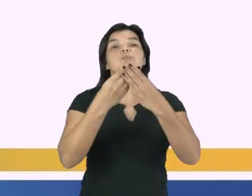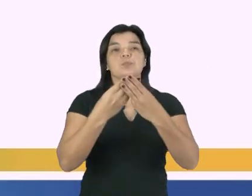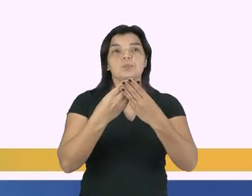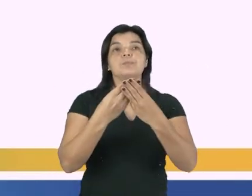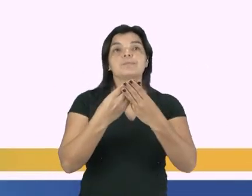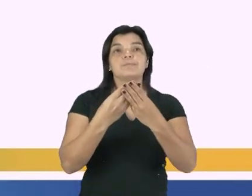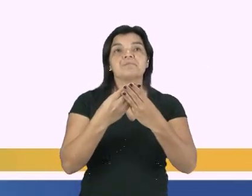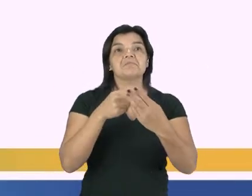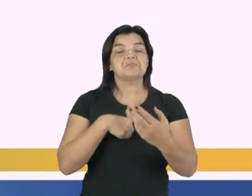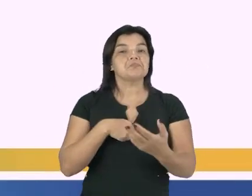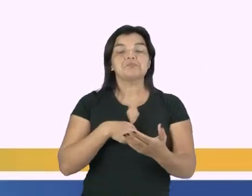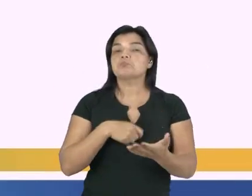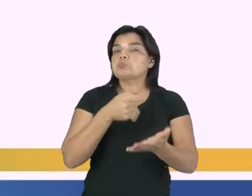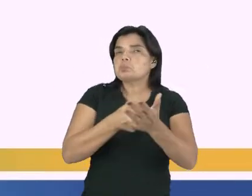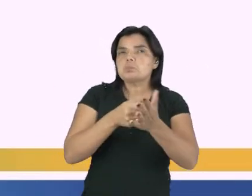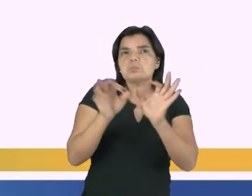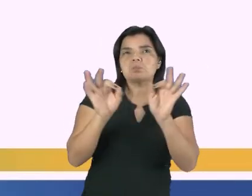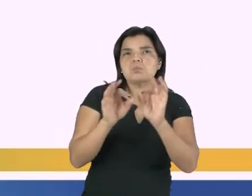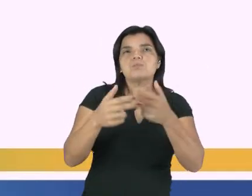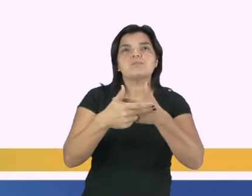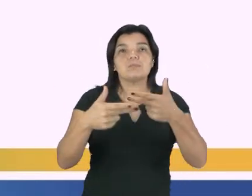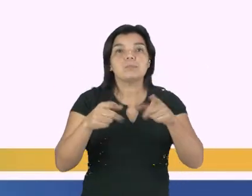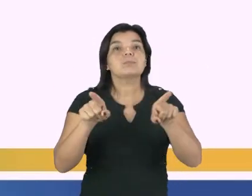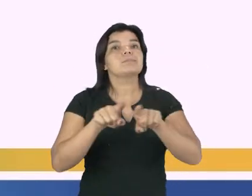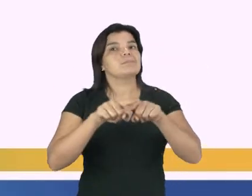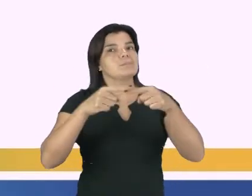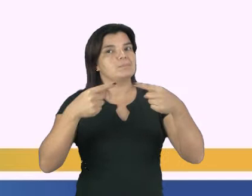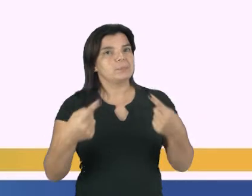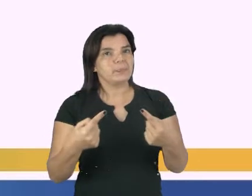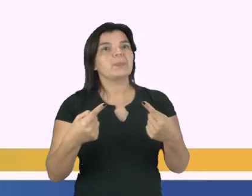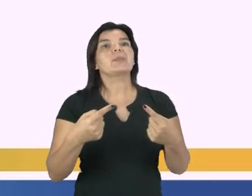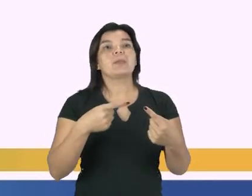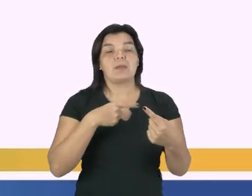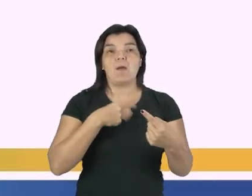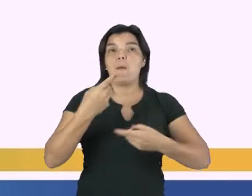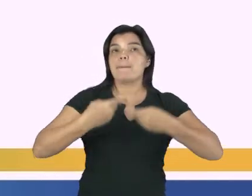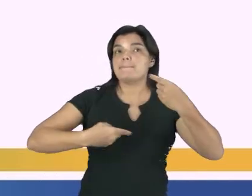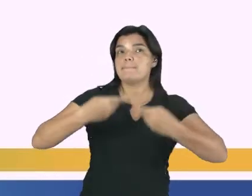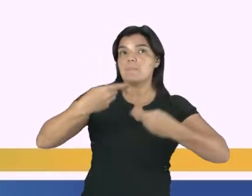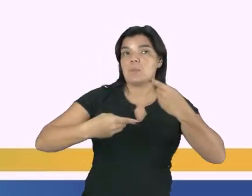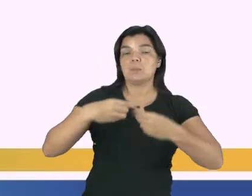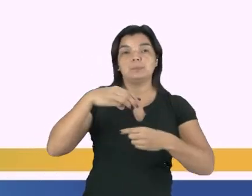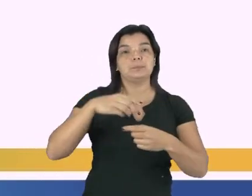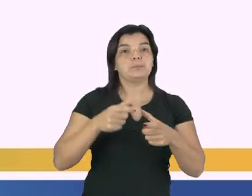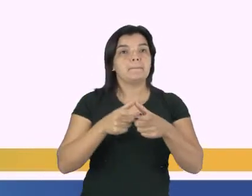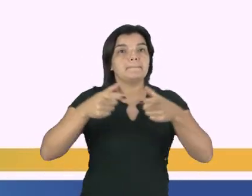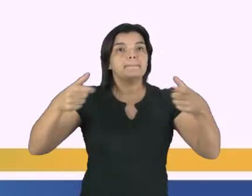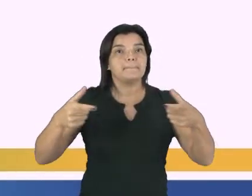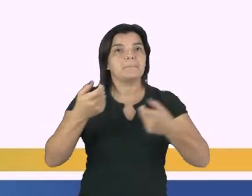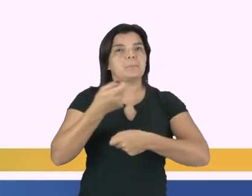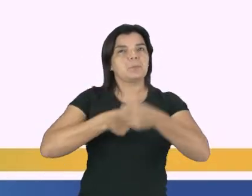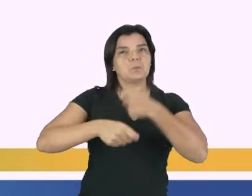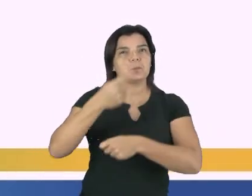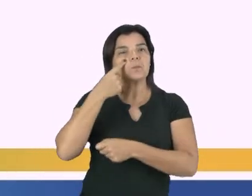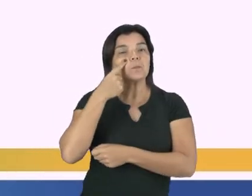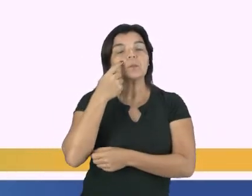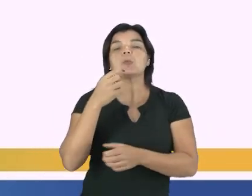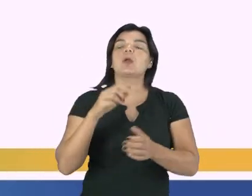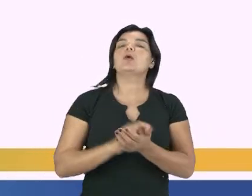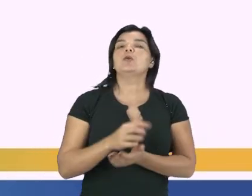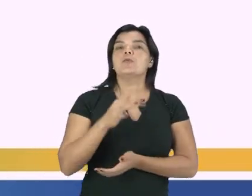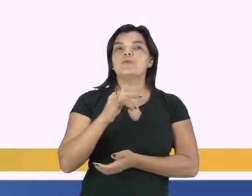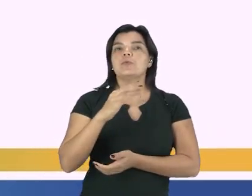comum, sem restrições a fatores de produção, porém, adota políticas macroeconômicas, fiscais, monetárias